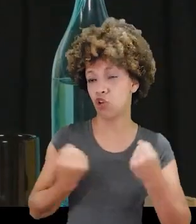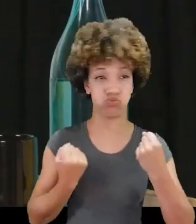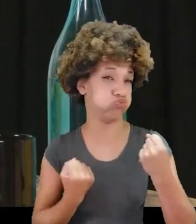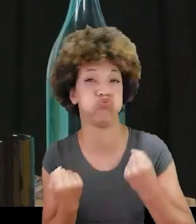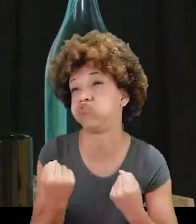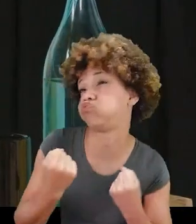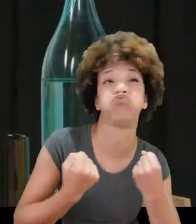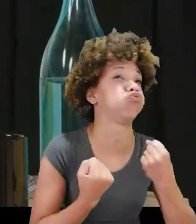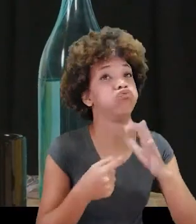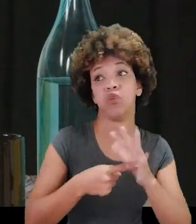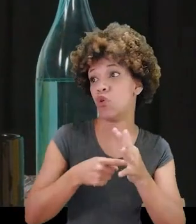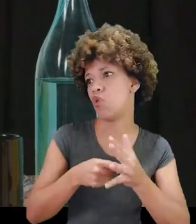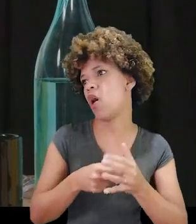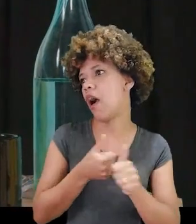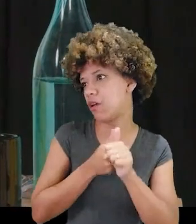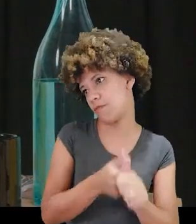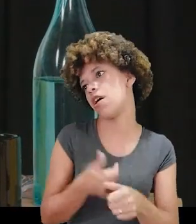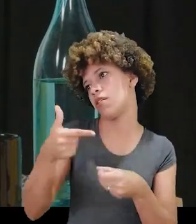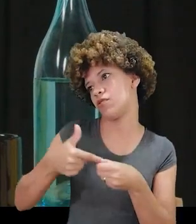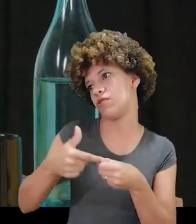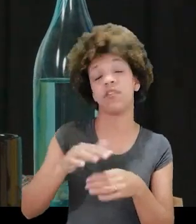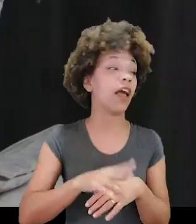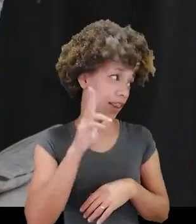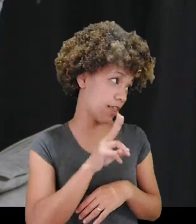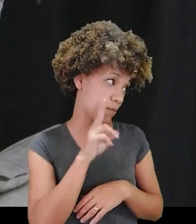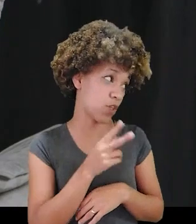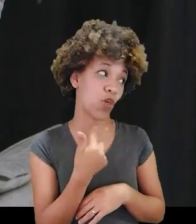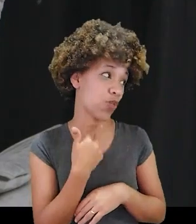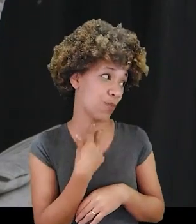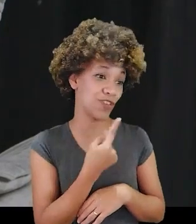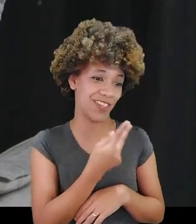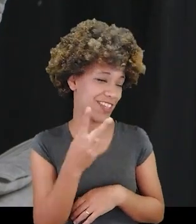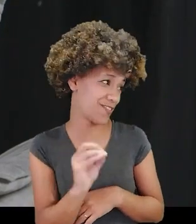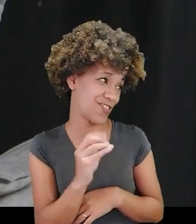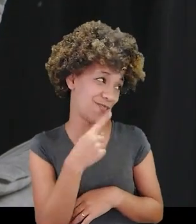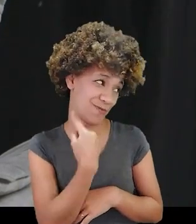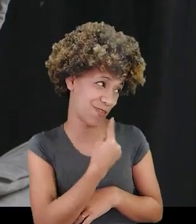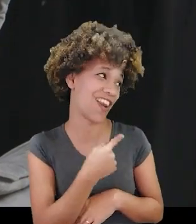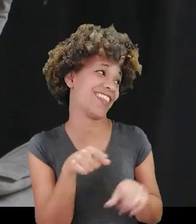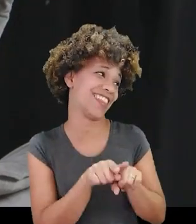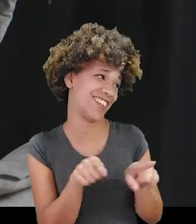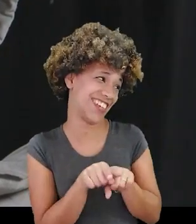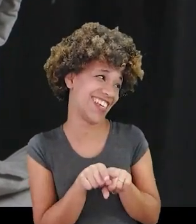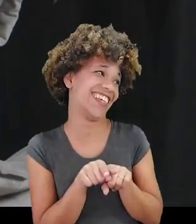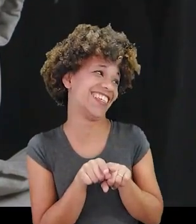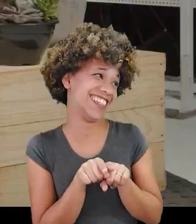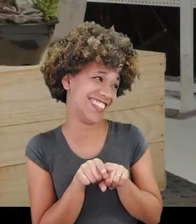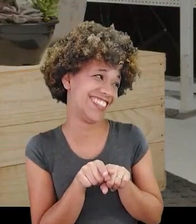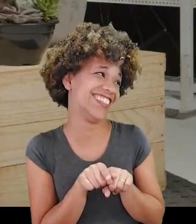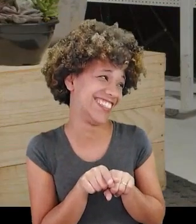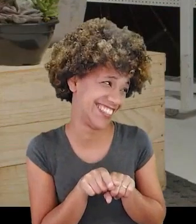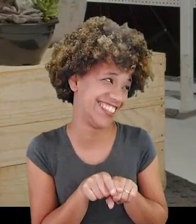tem aí meu Boy teu carro vai voar tem dia que eu tô morto acompanha tô na gasolina e lembrando que você não pode passar de 120 por hora também